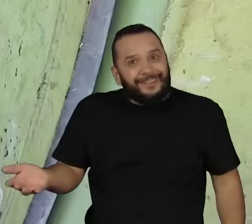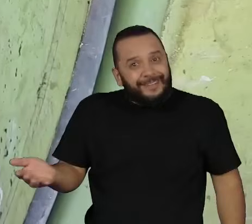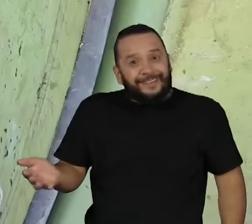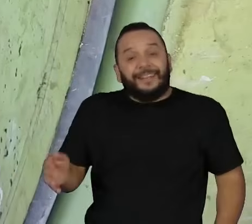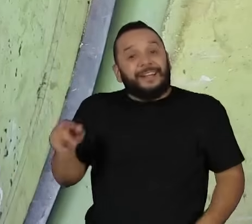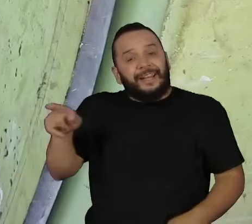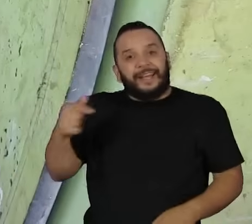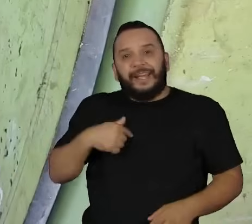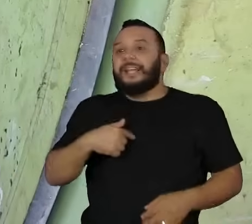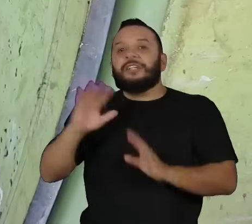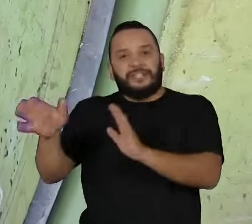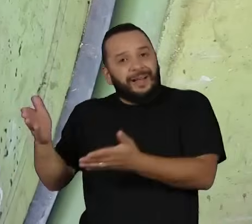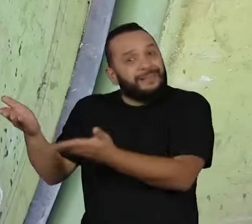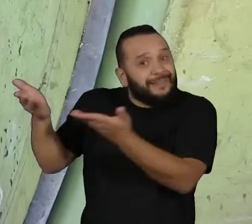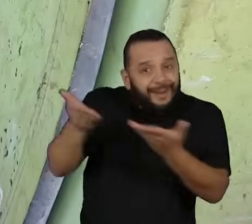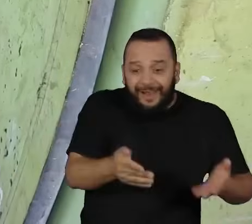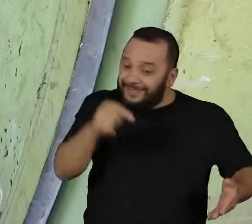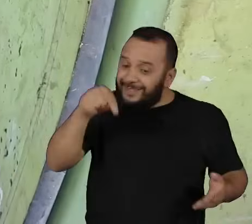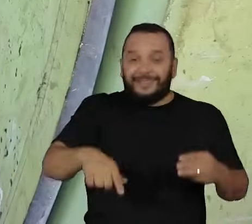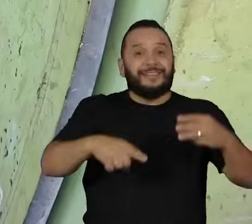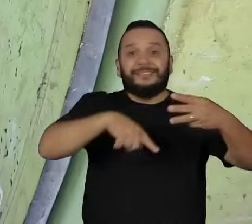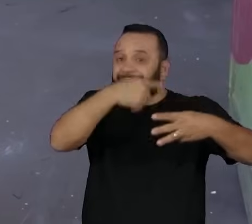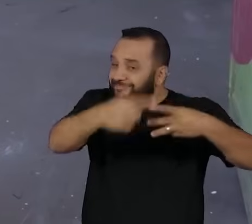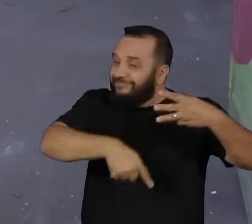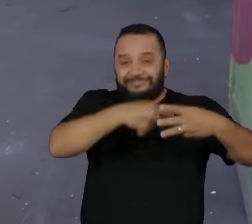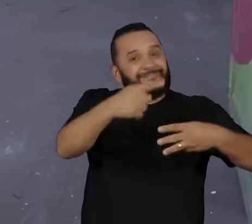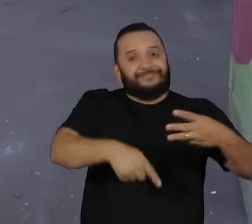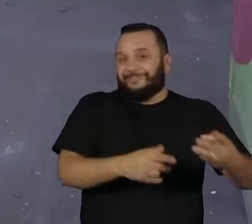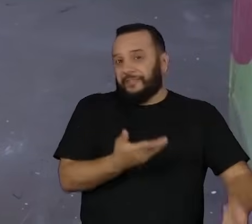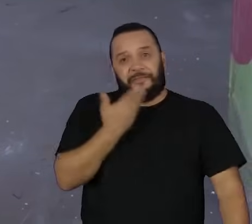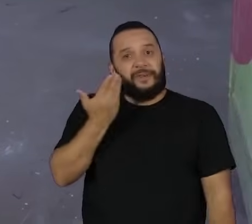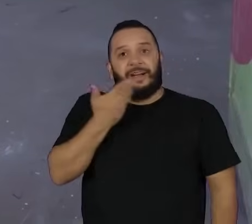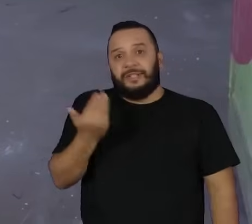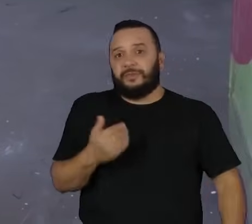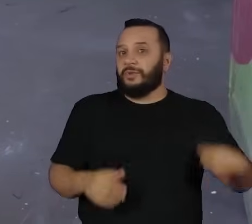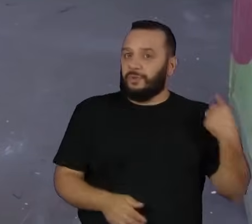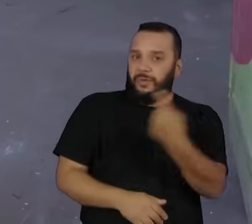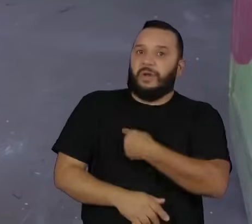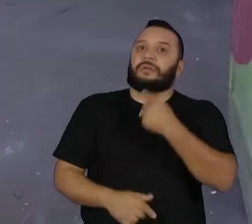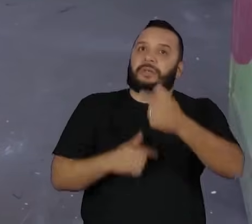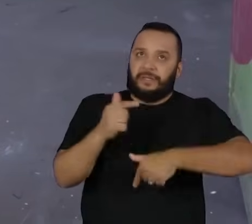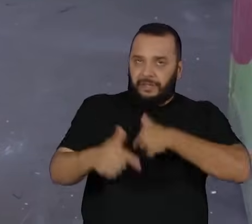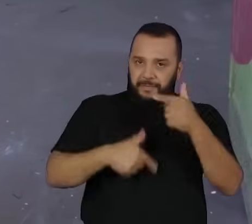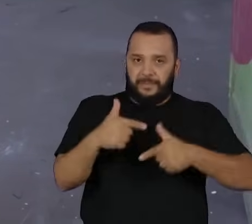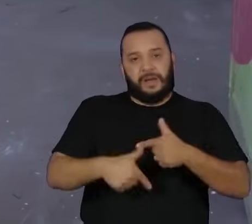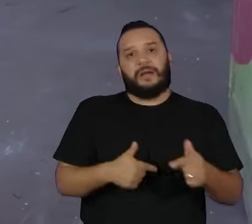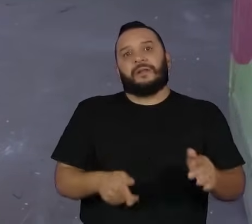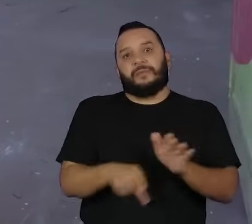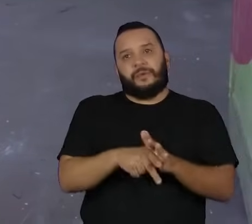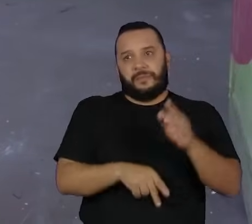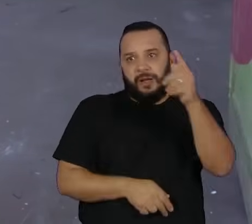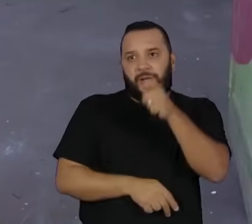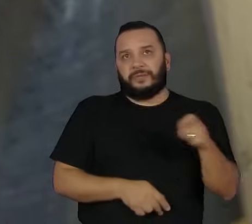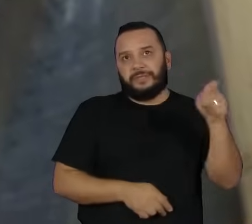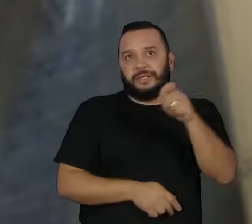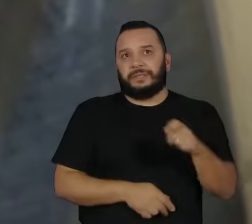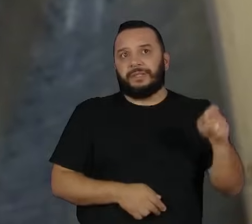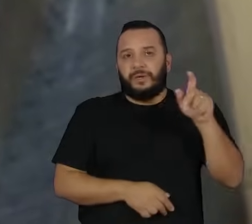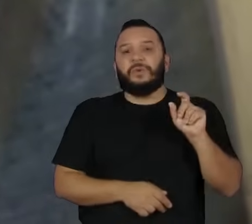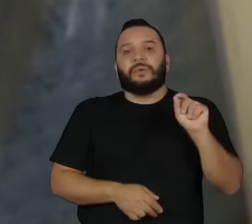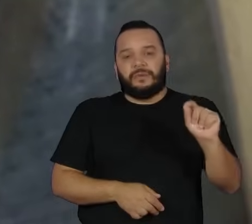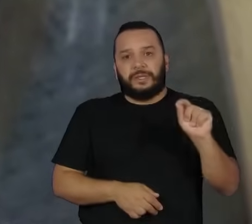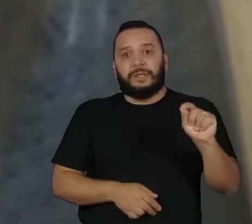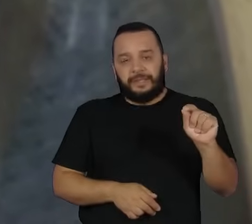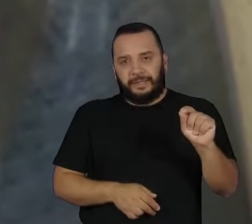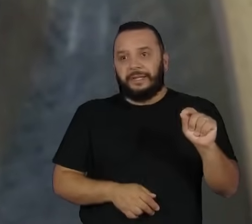sim numa cooperativa e num ecoponto. Então, nosso trabalho como cooperativa é fazer com que chegue